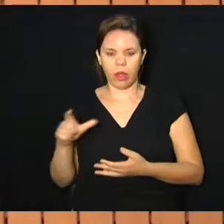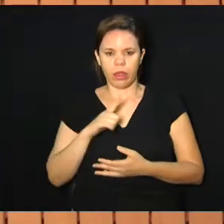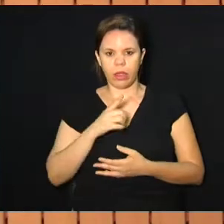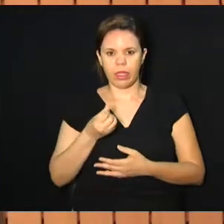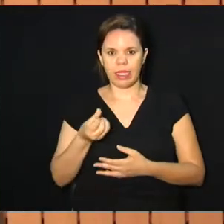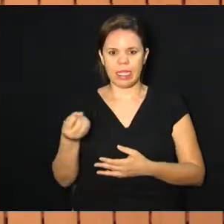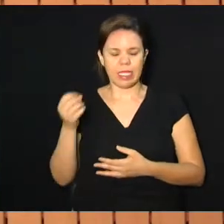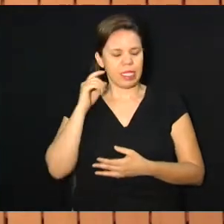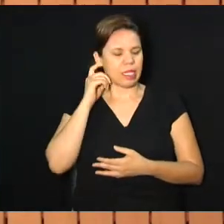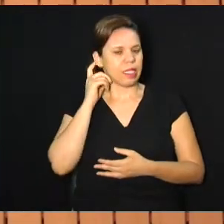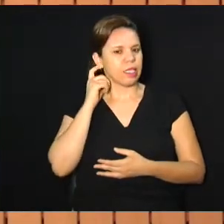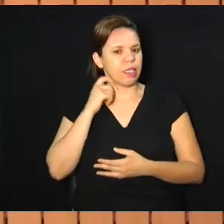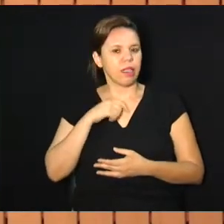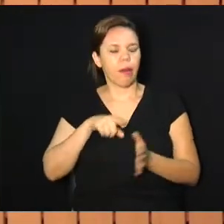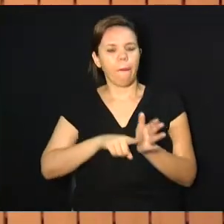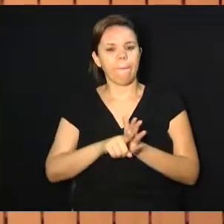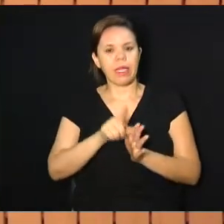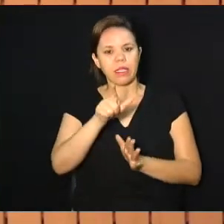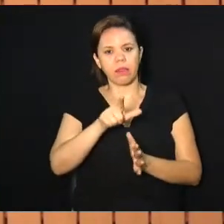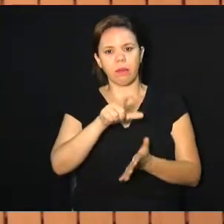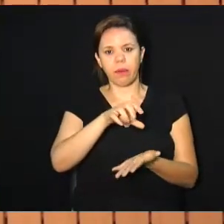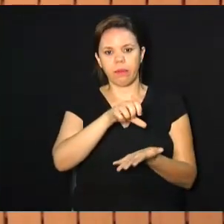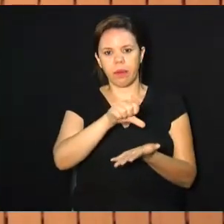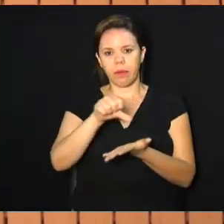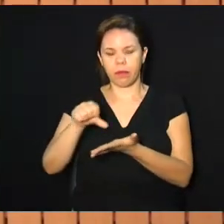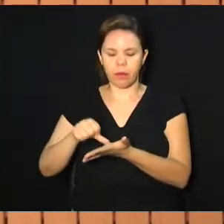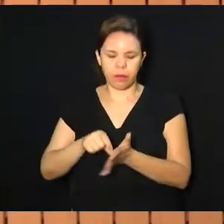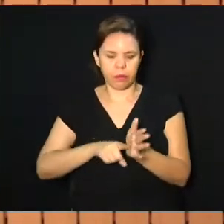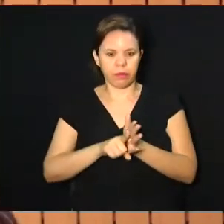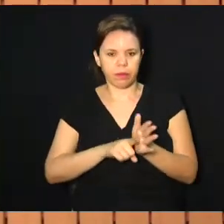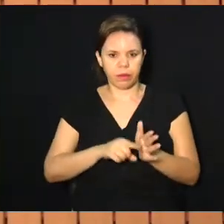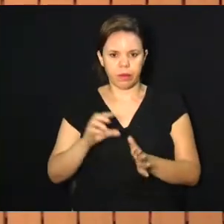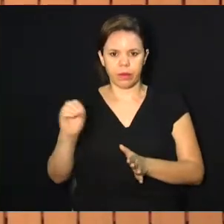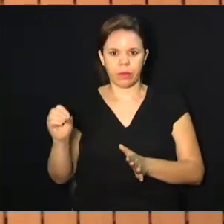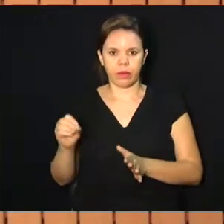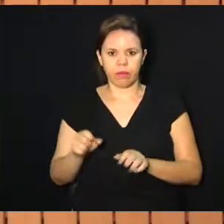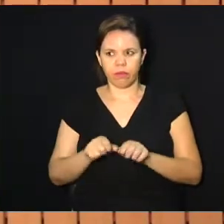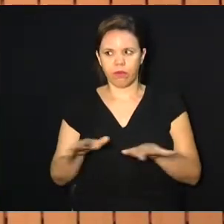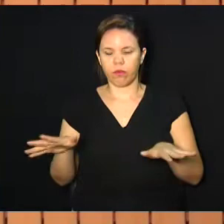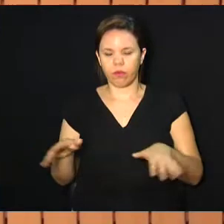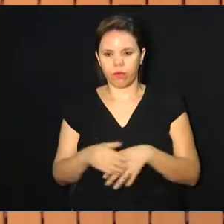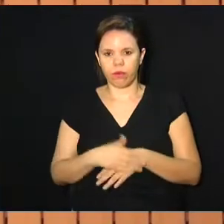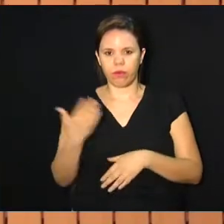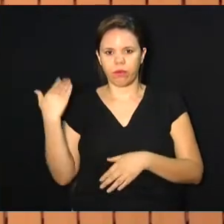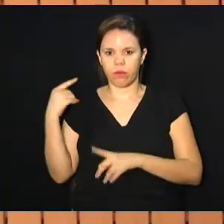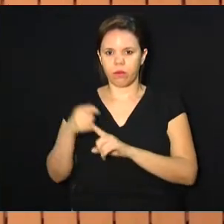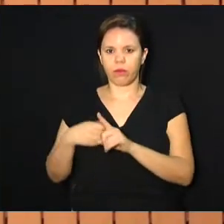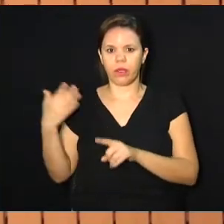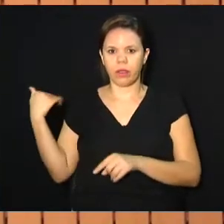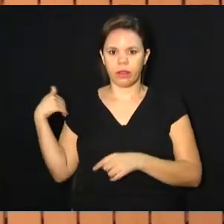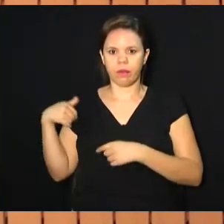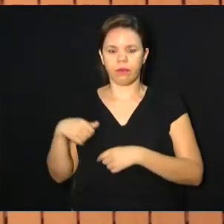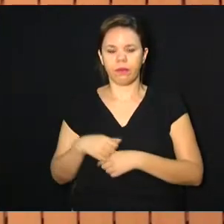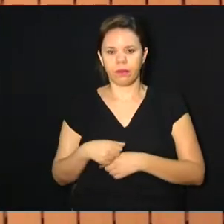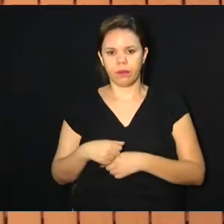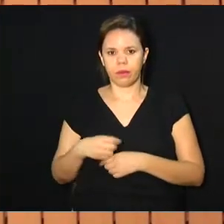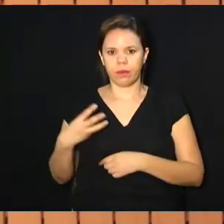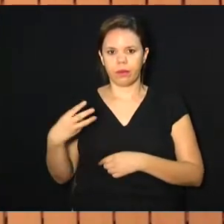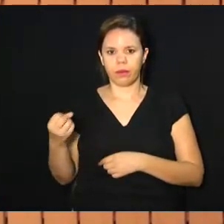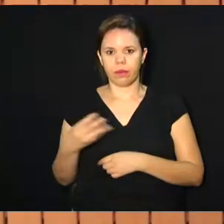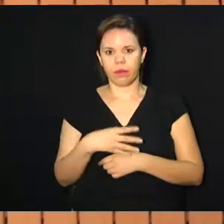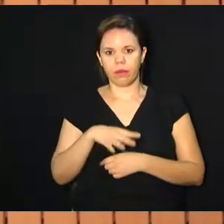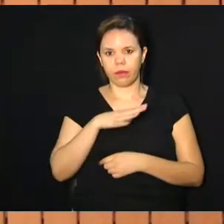pesquisador belga que está mapeando as taxas de tarifa zero e está se proliferando, né? A gente teve, no último mês, 2 novas